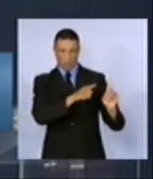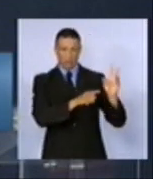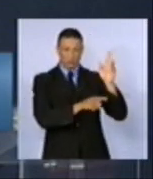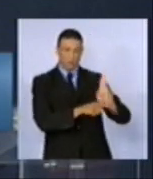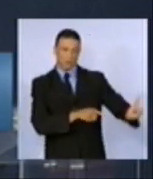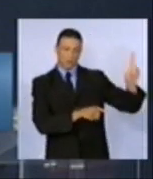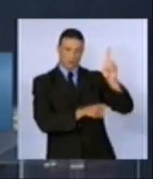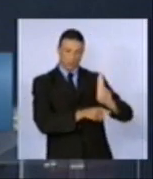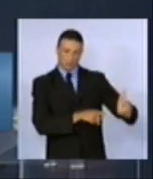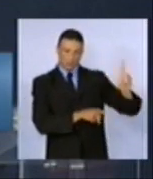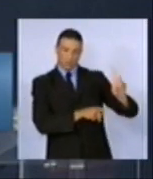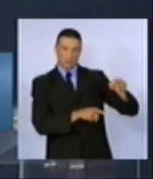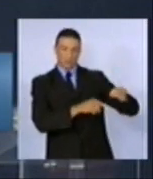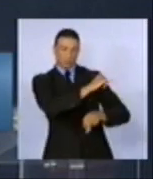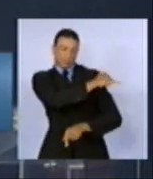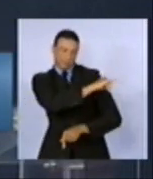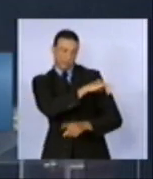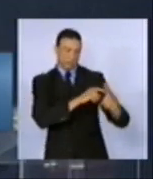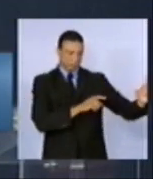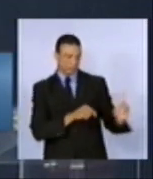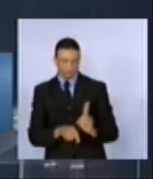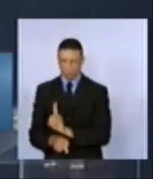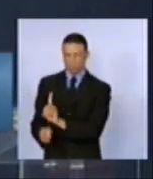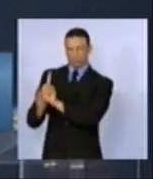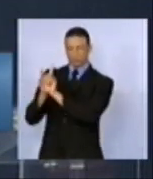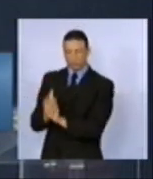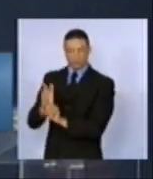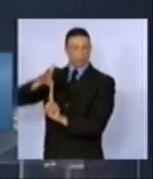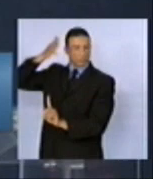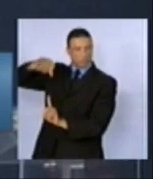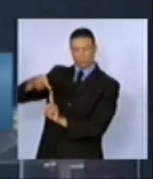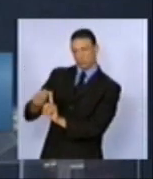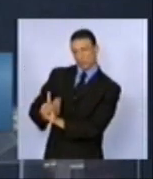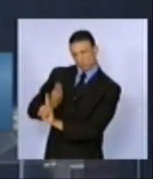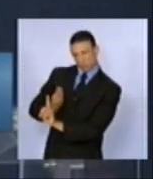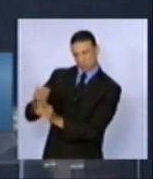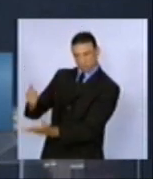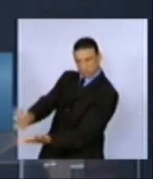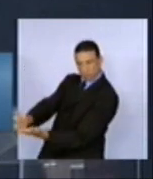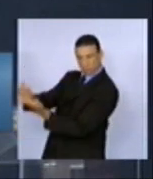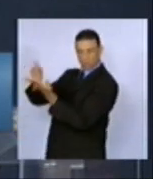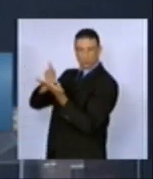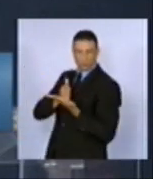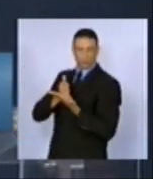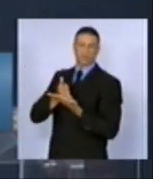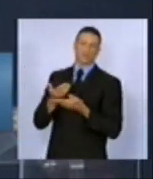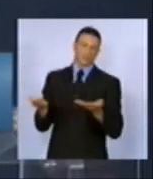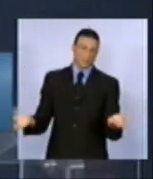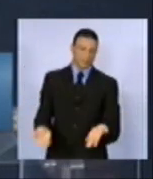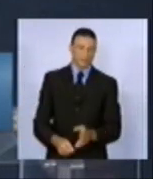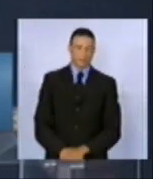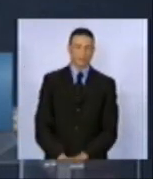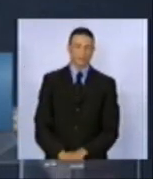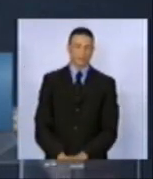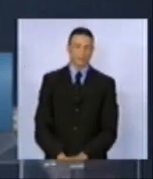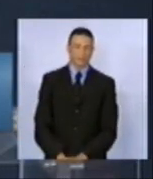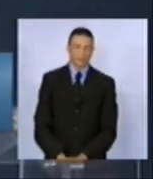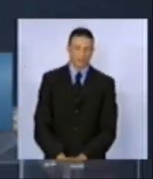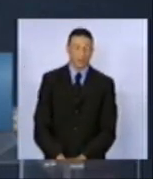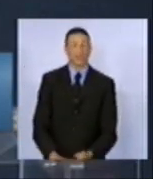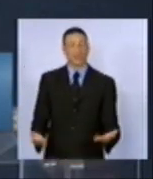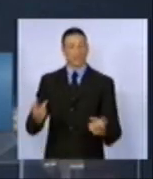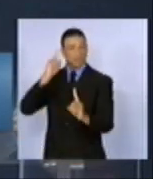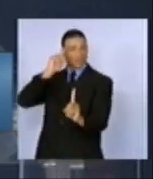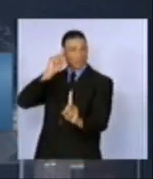Federal Rural do Rio de Janeiro que veio também tá presente para poder dar um suporte a essa exposição eh o